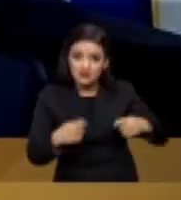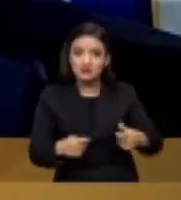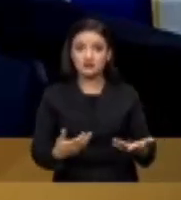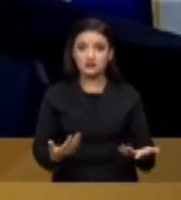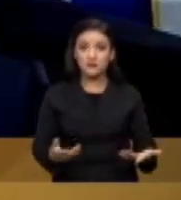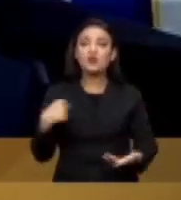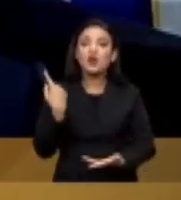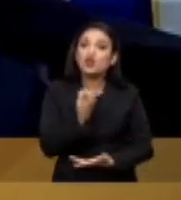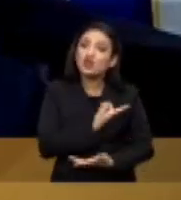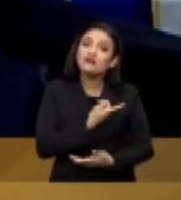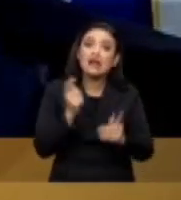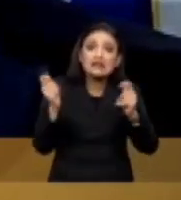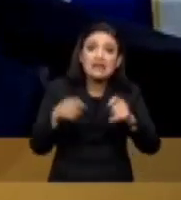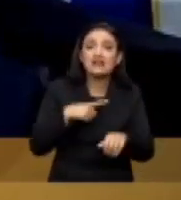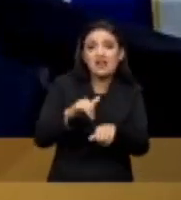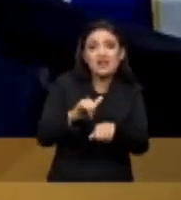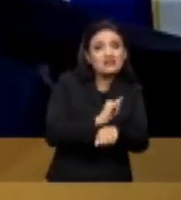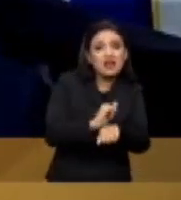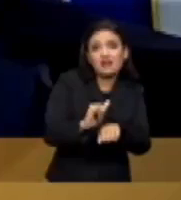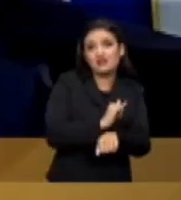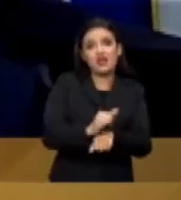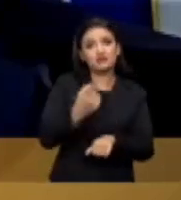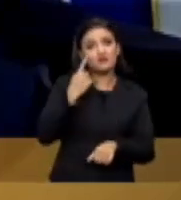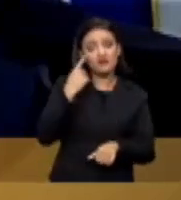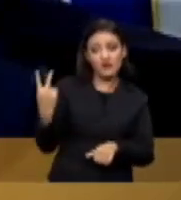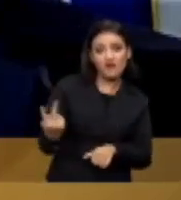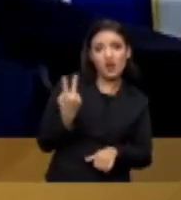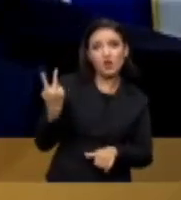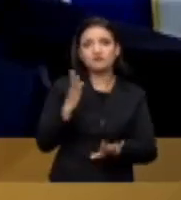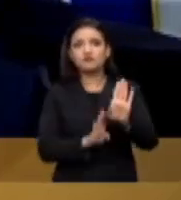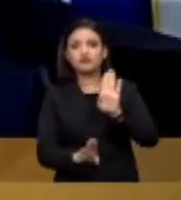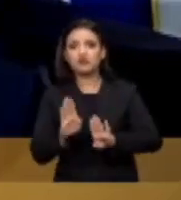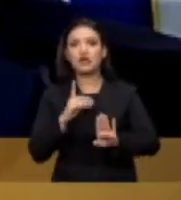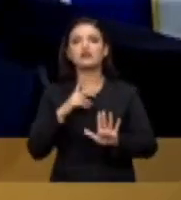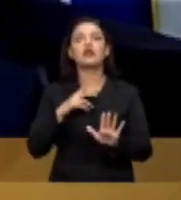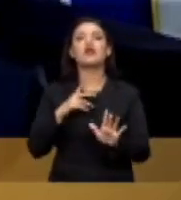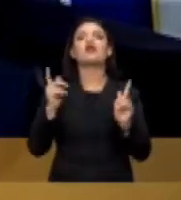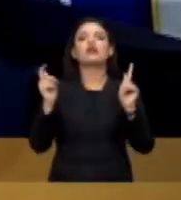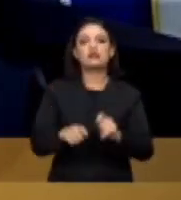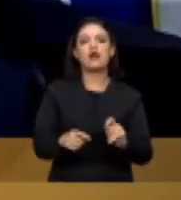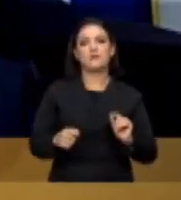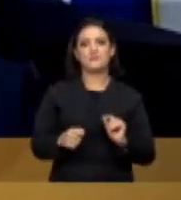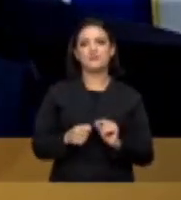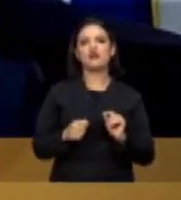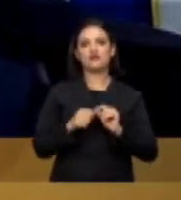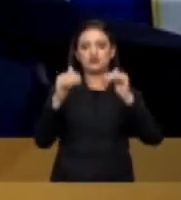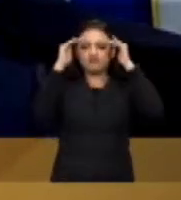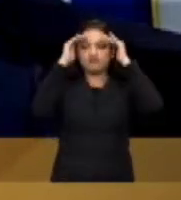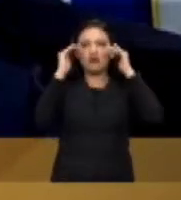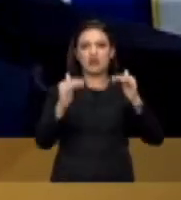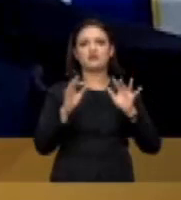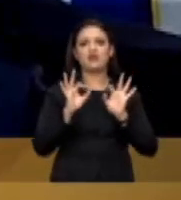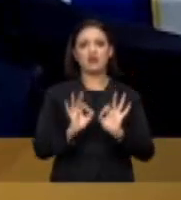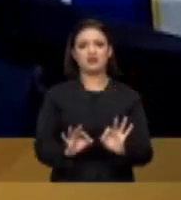temos meios para ponderar valores, nós temos as condições de fazer com que a